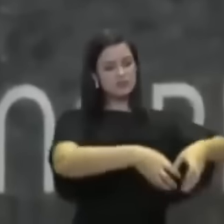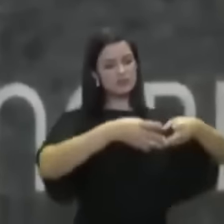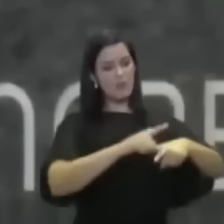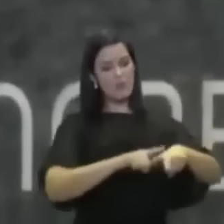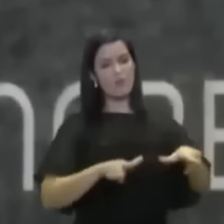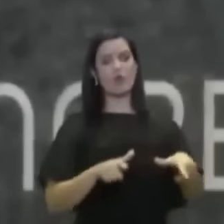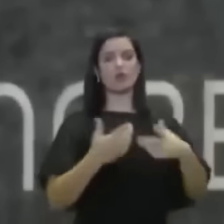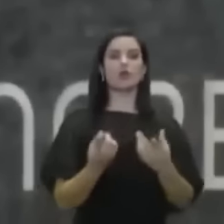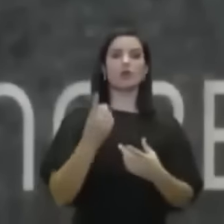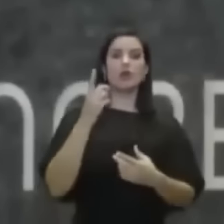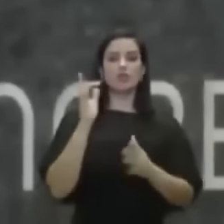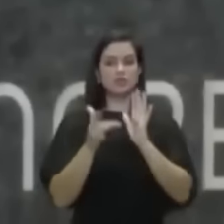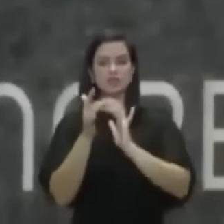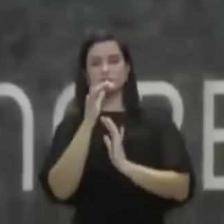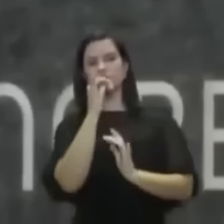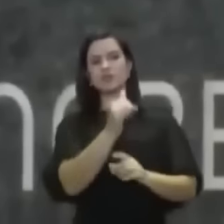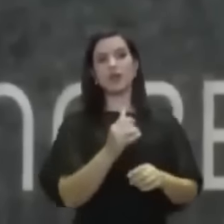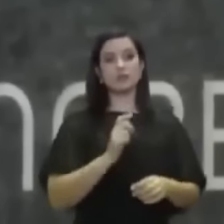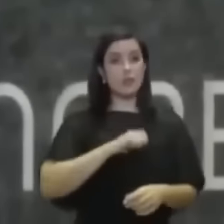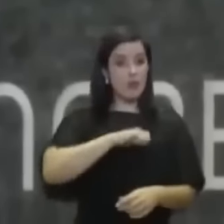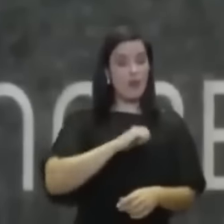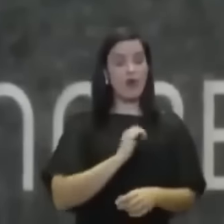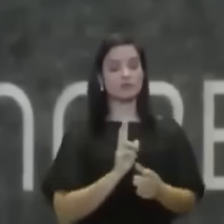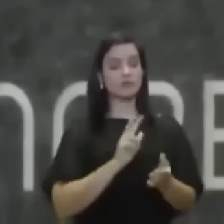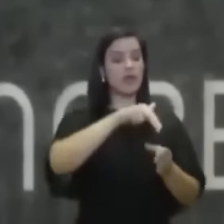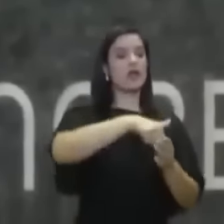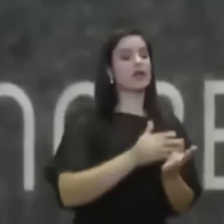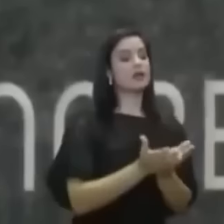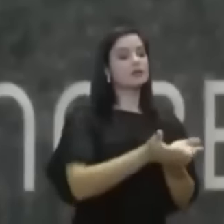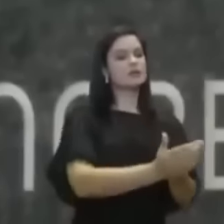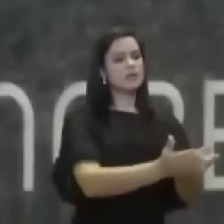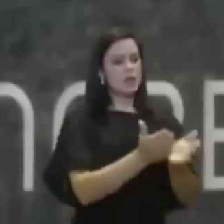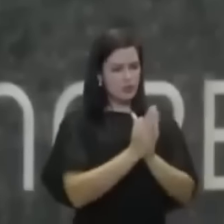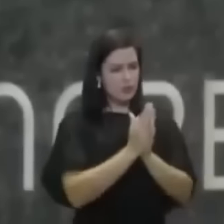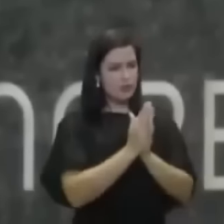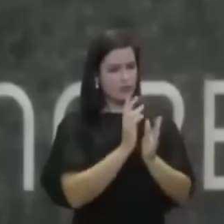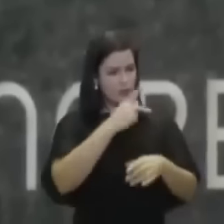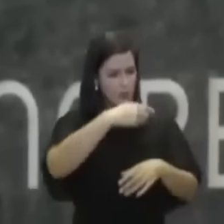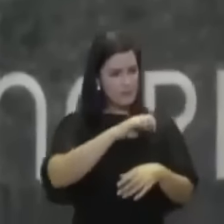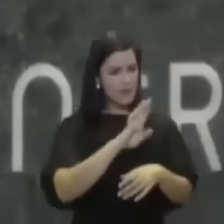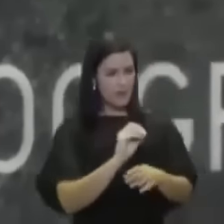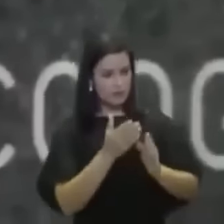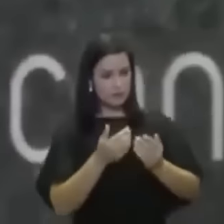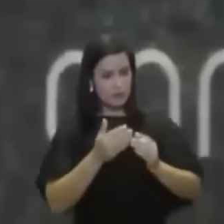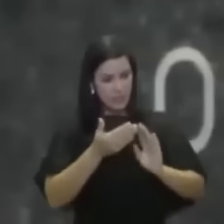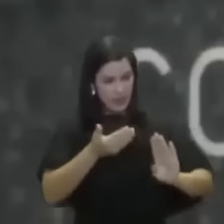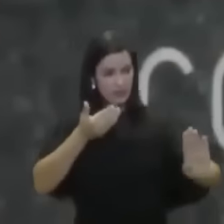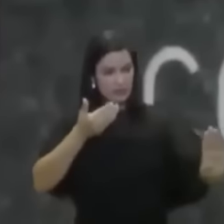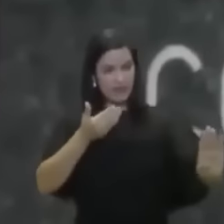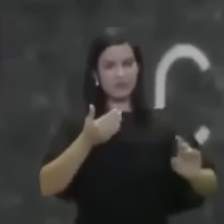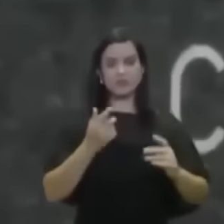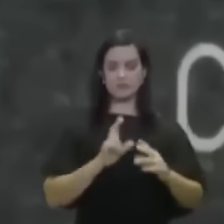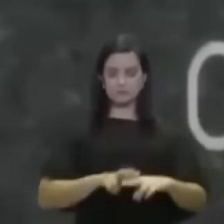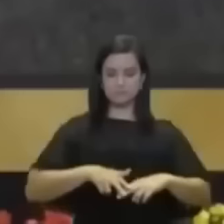é o de Pedro, e propositadamente Jesus entra no barco de Pedro e diz: Pedro, afasta o barco. E Jesus transforma aquele barco num